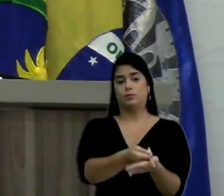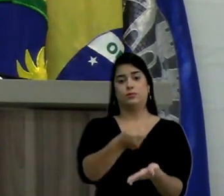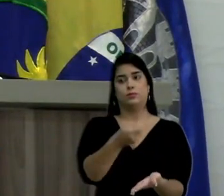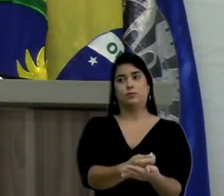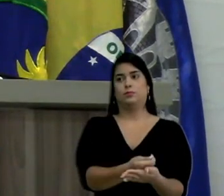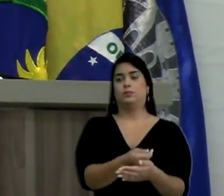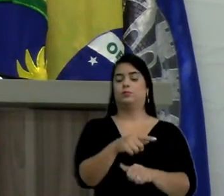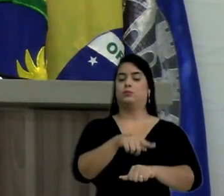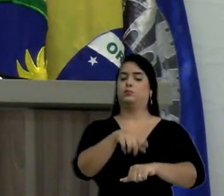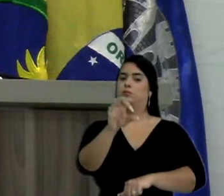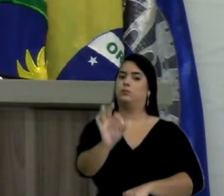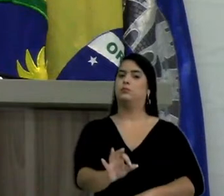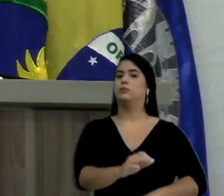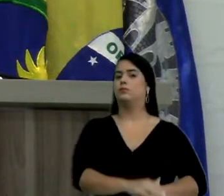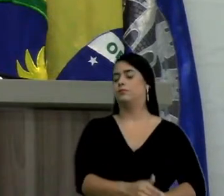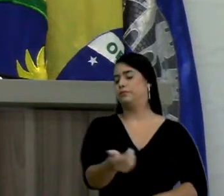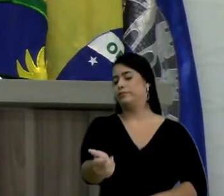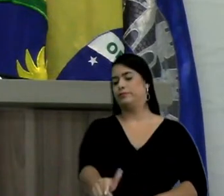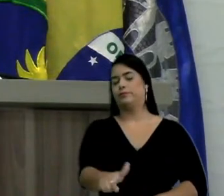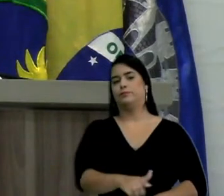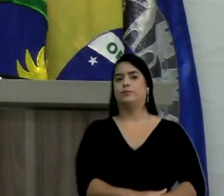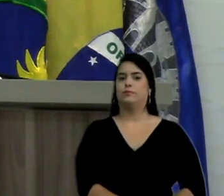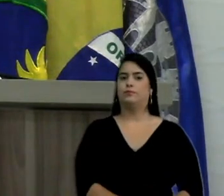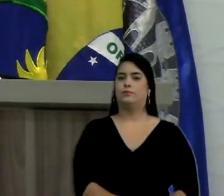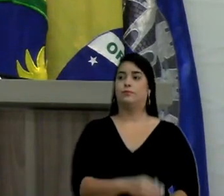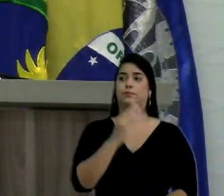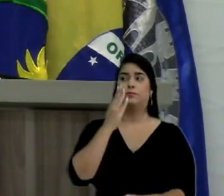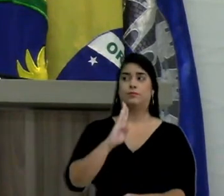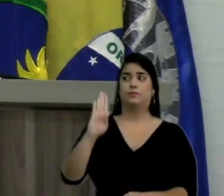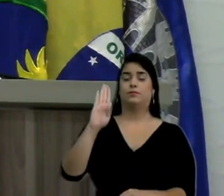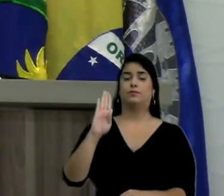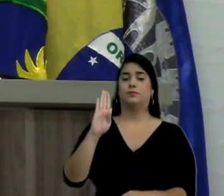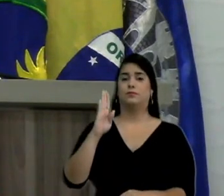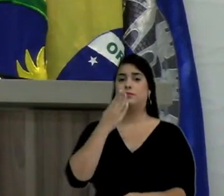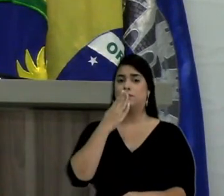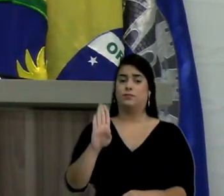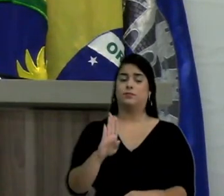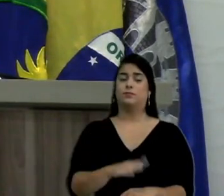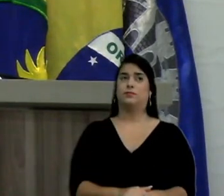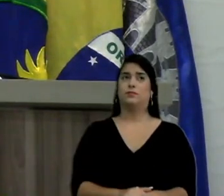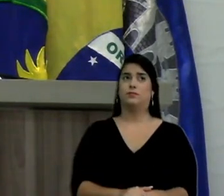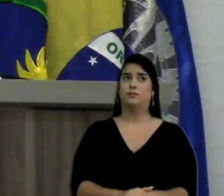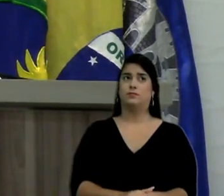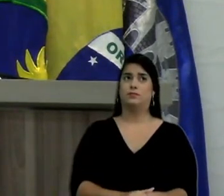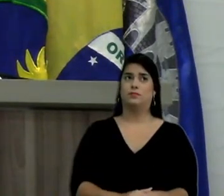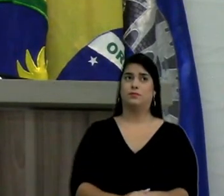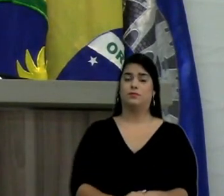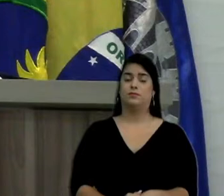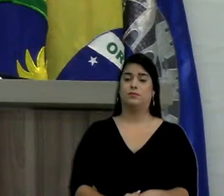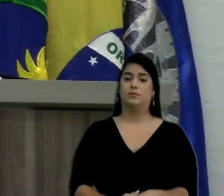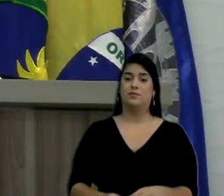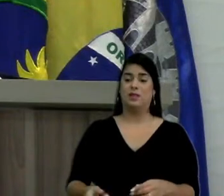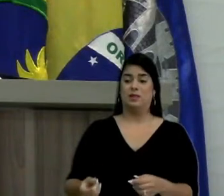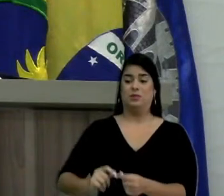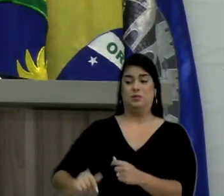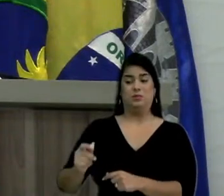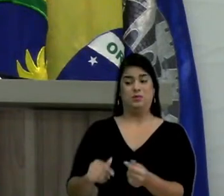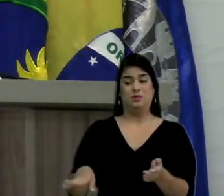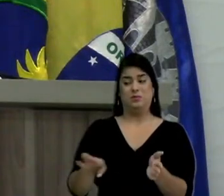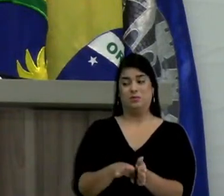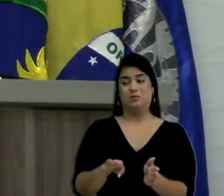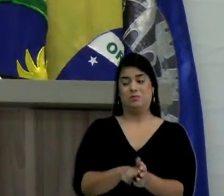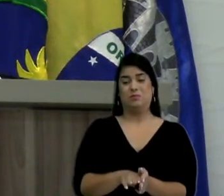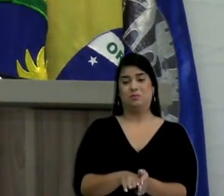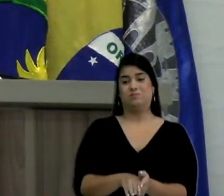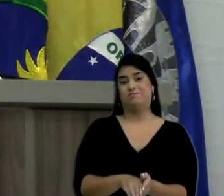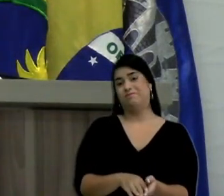ess Principalmente quando se tem os débitos que muitas vezes o dinheiro chega não dá para pagar em todo canto isso